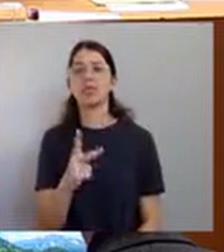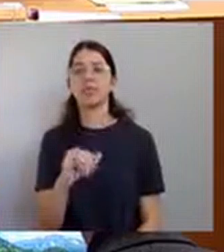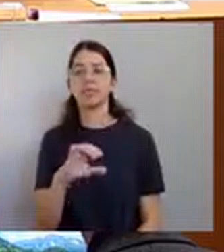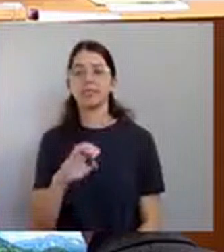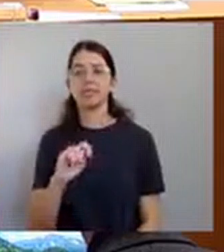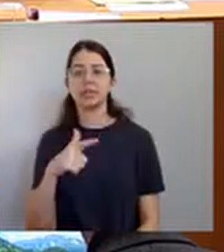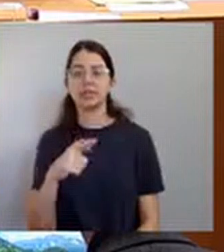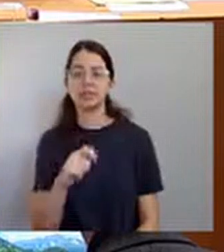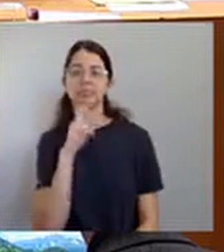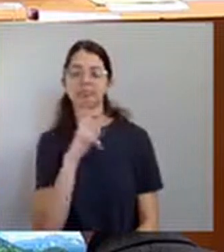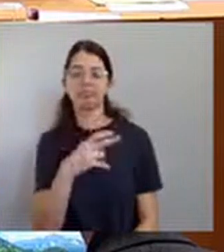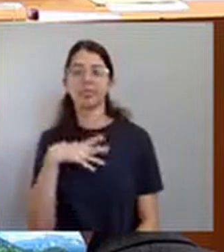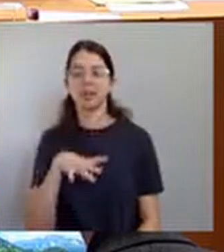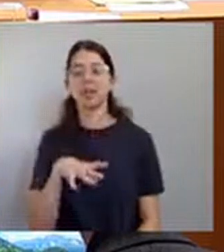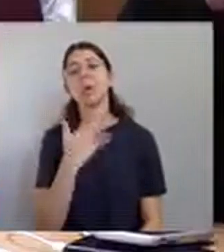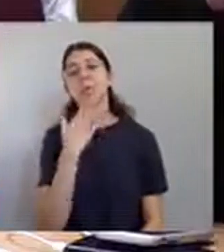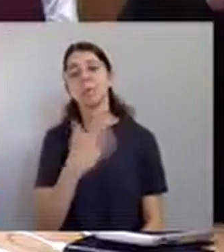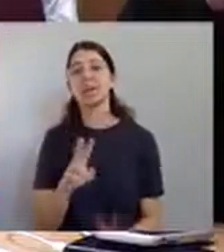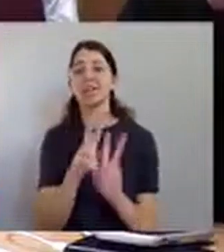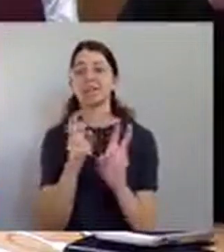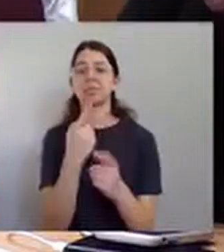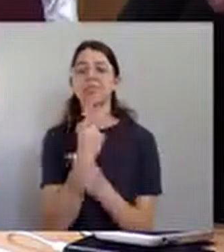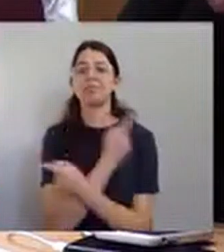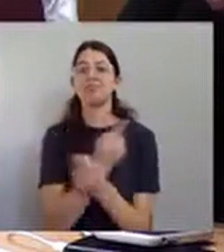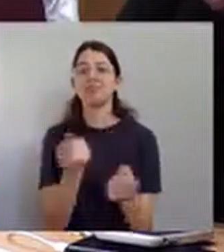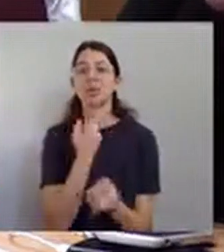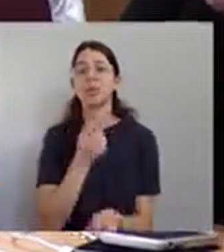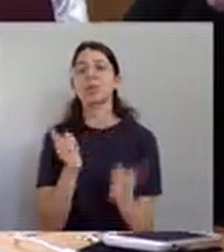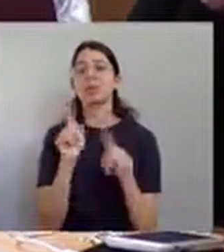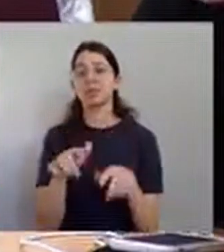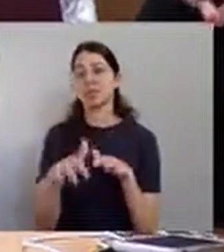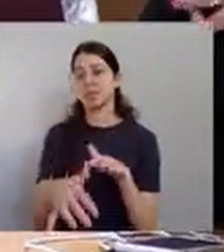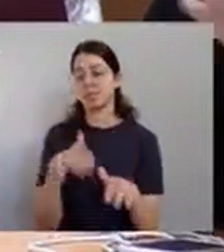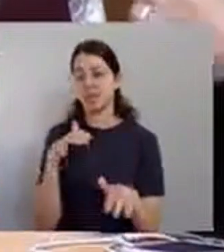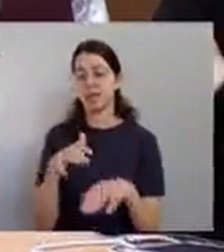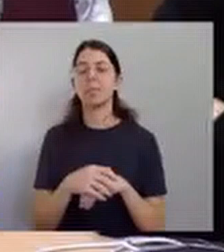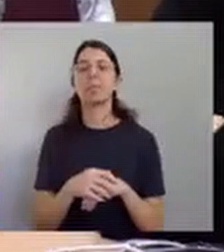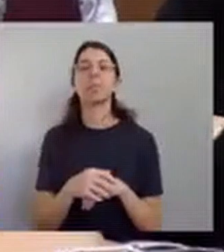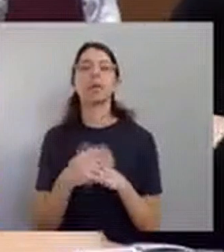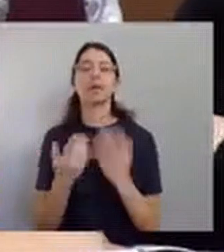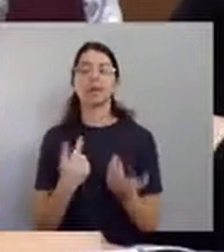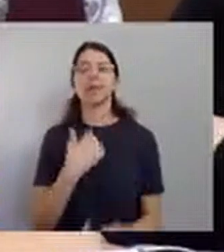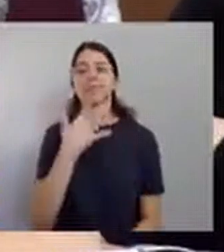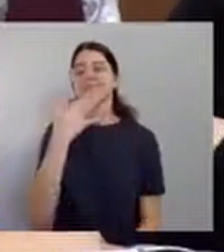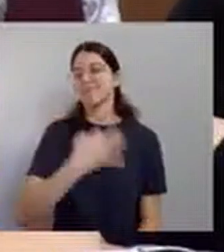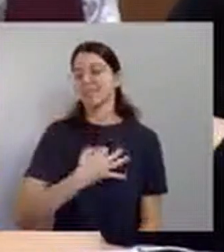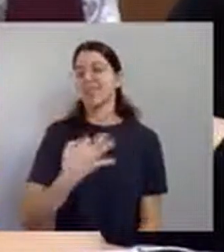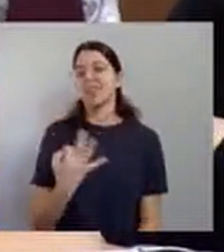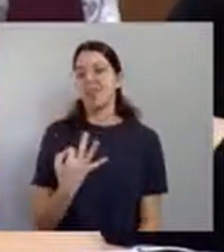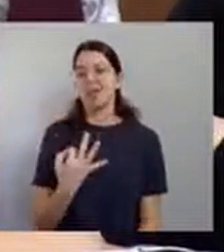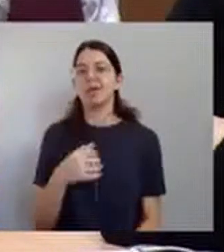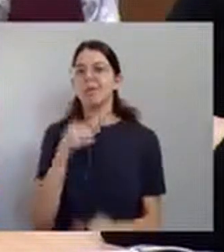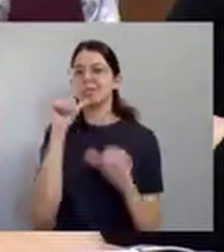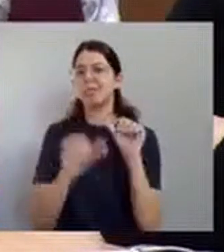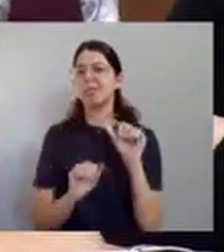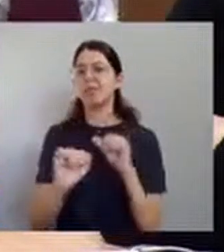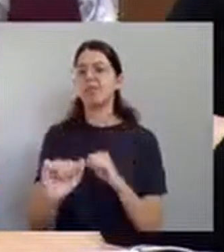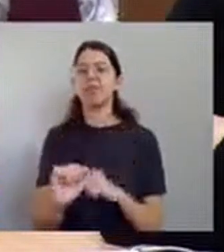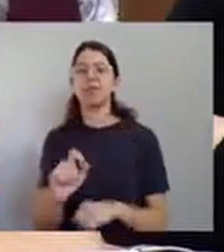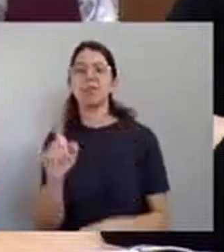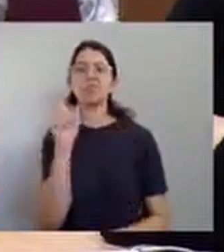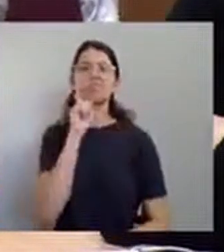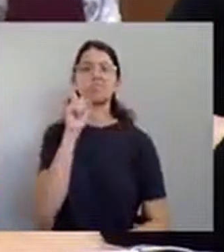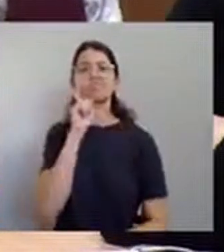por ter trazido este assunto de novo a esta Assembleia e acredito que o seu discurso de defesa do